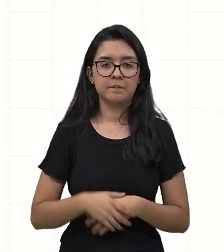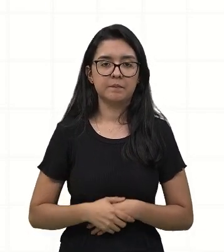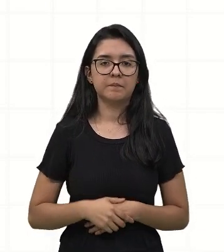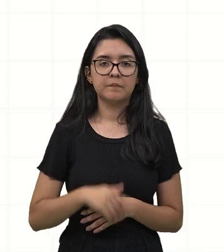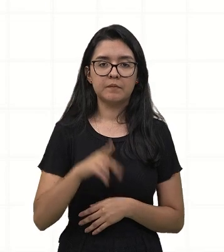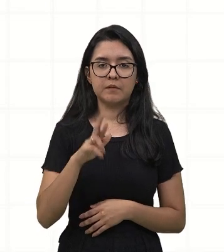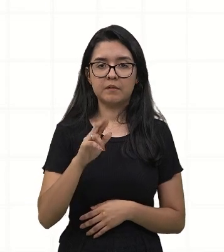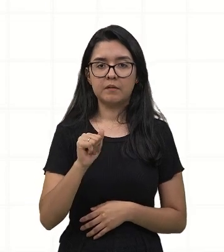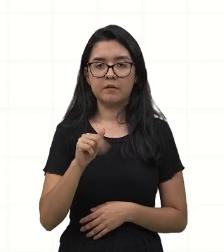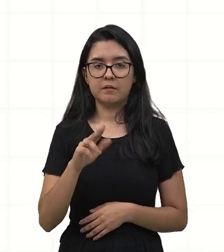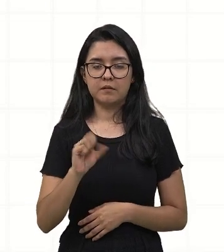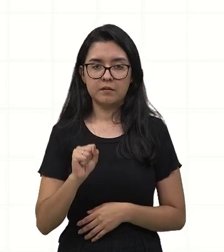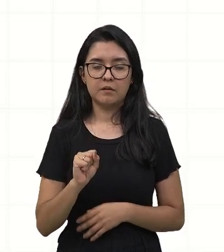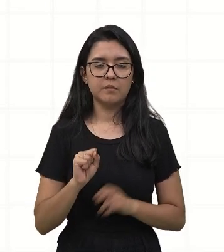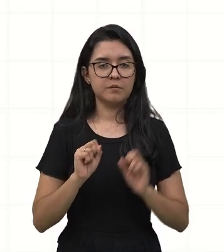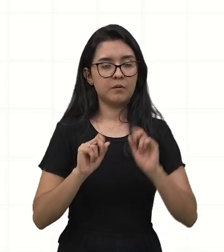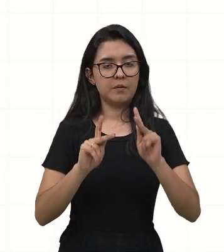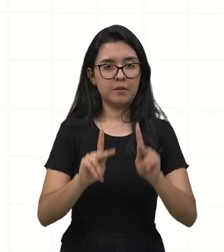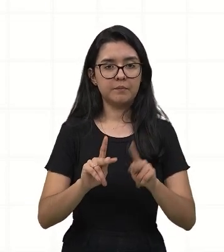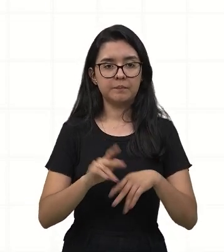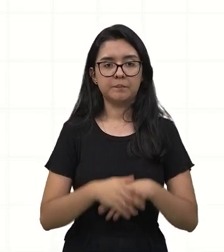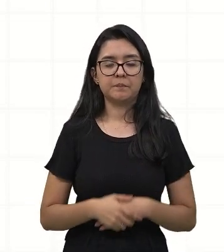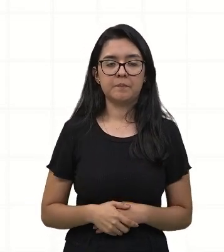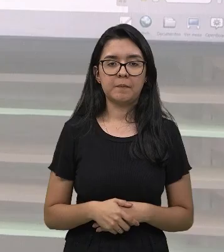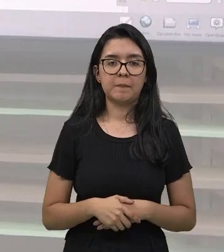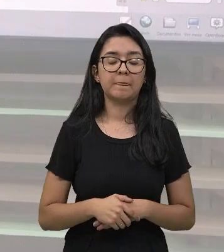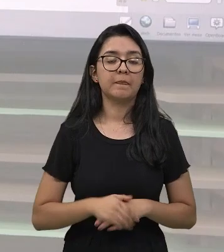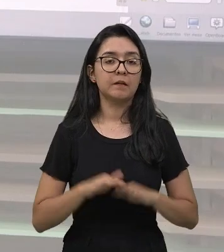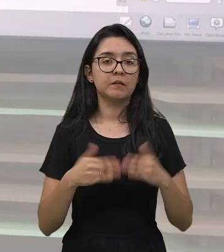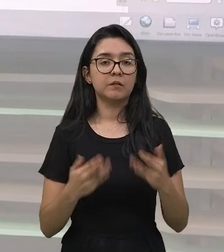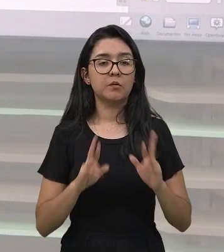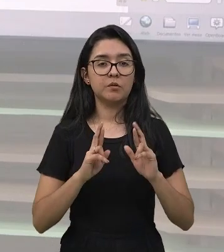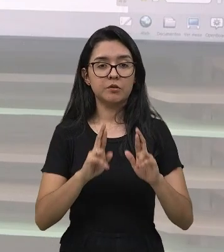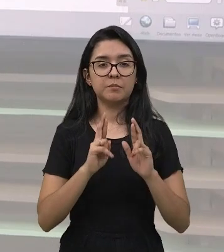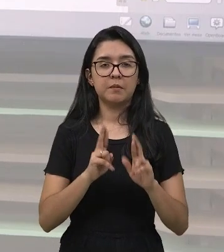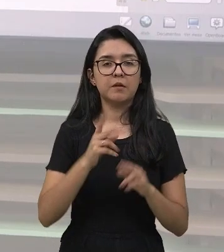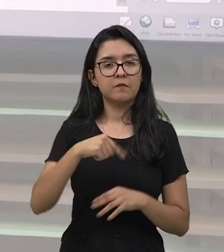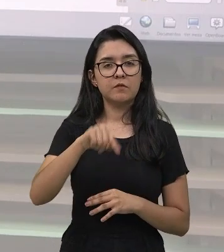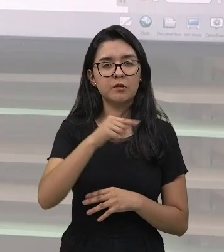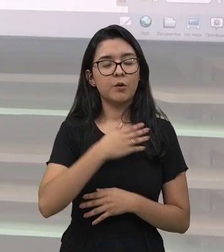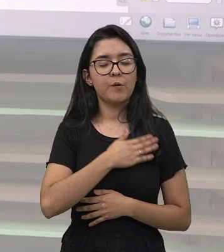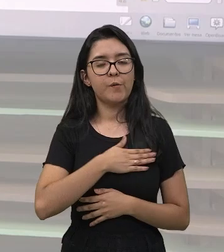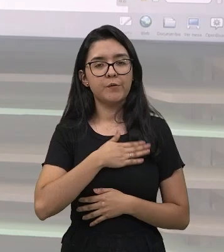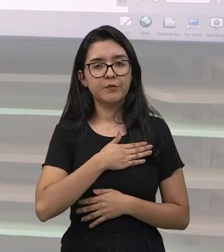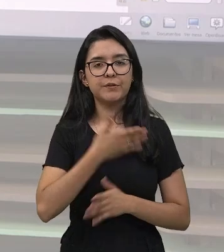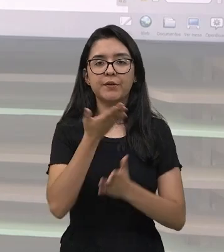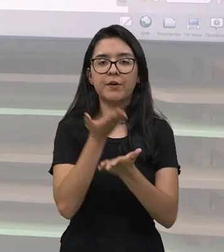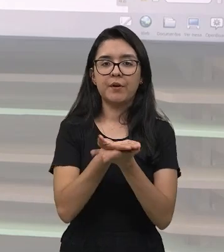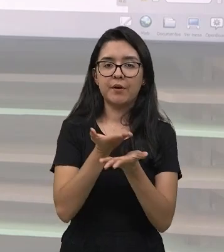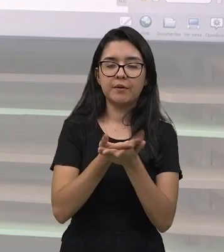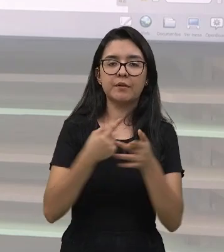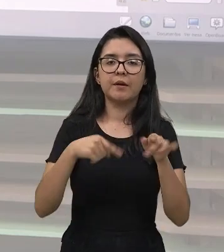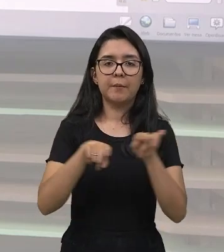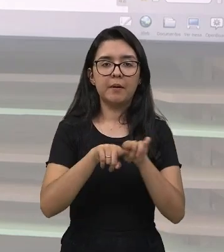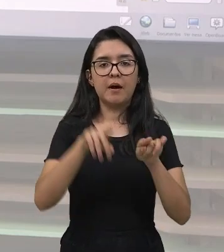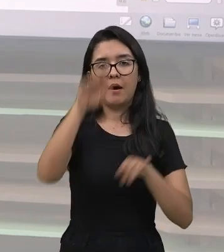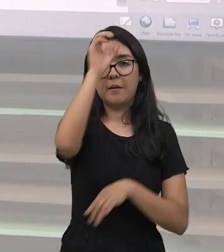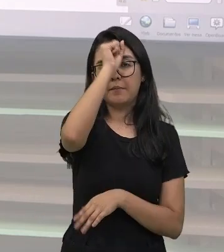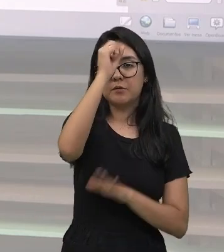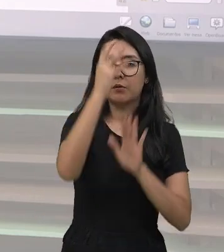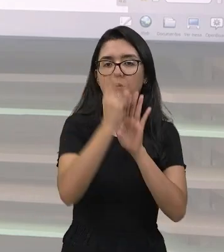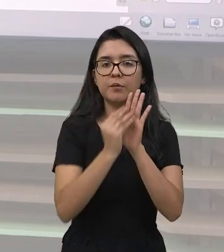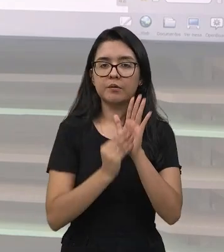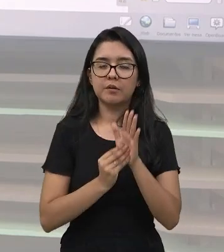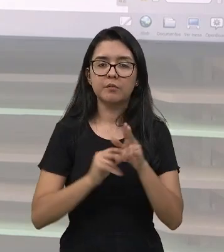165 graus. Beleza, pessoal? Olha só, espero sinceramente que vocês tenham gostado da aula, que você tenha aprendido um pouco mais